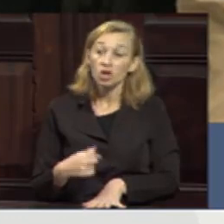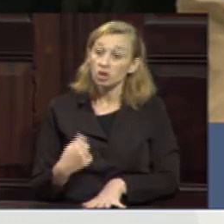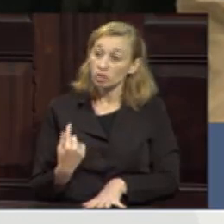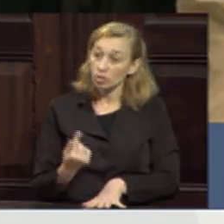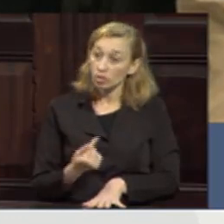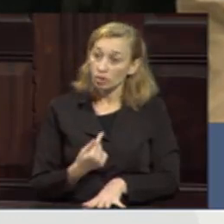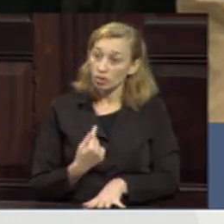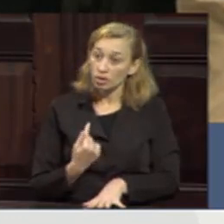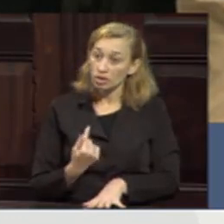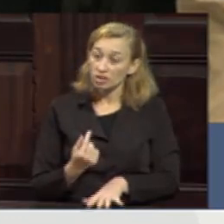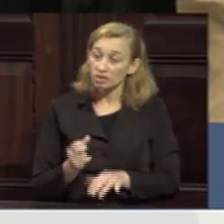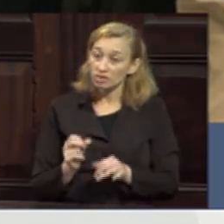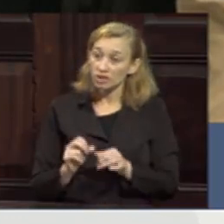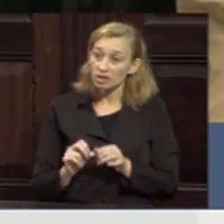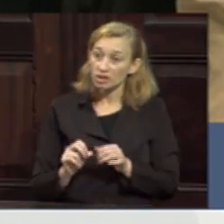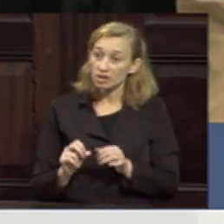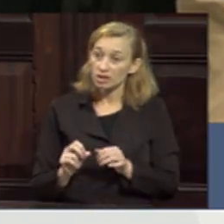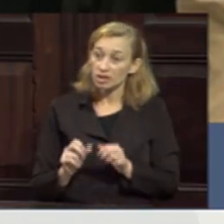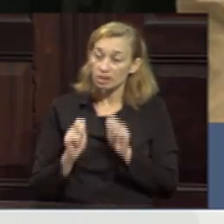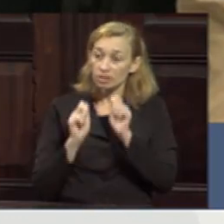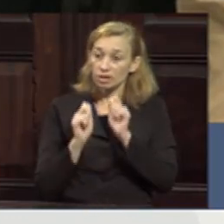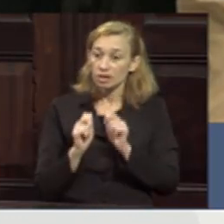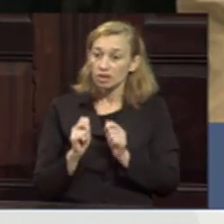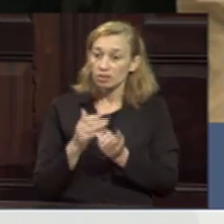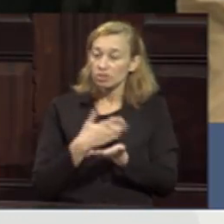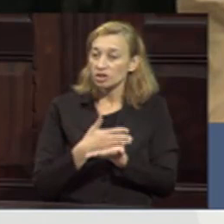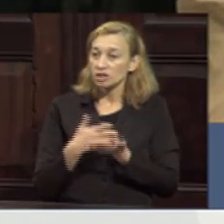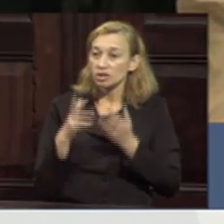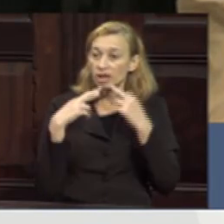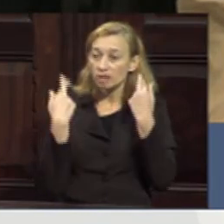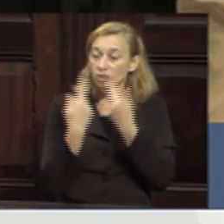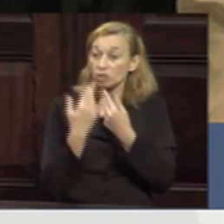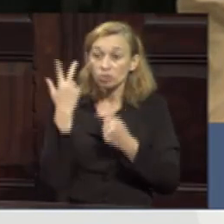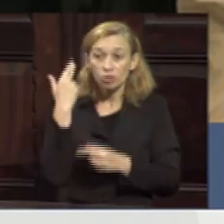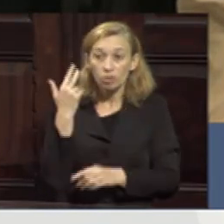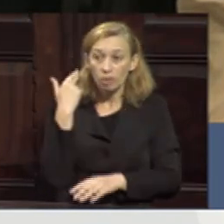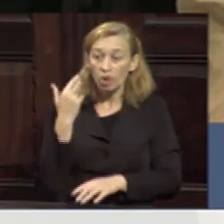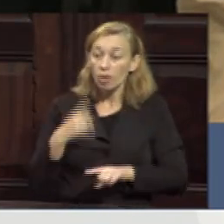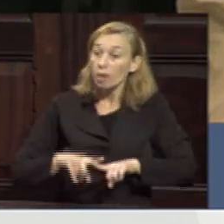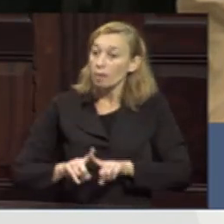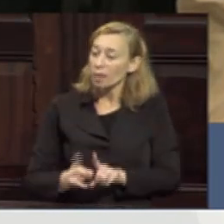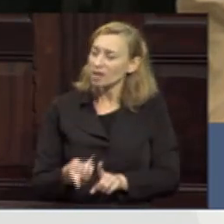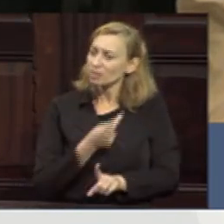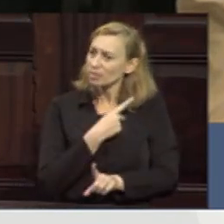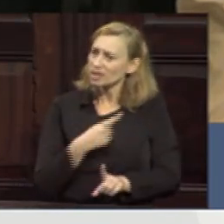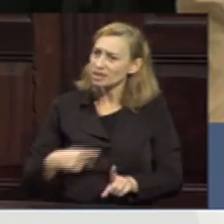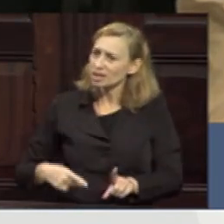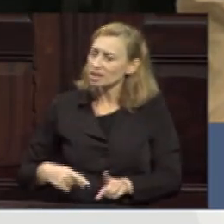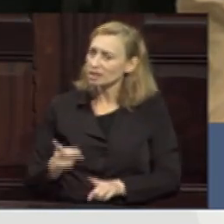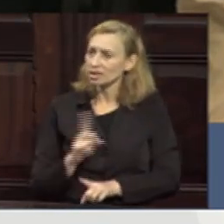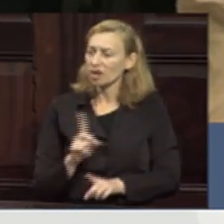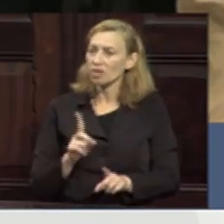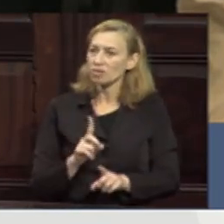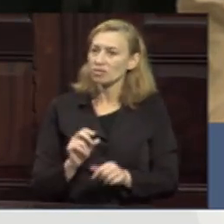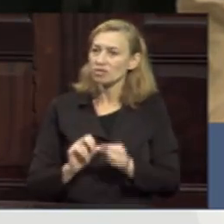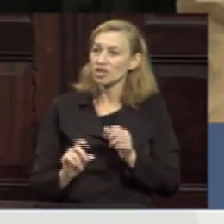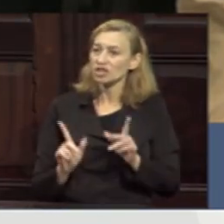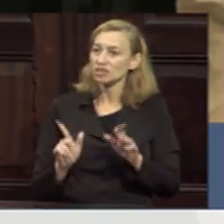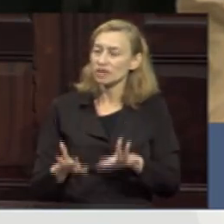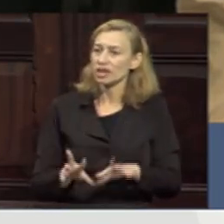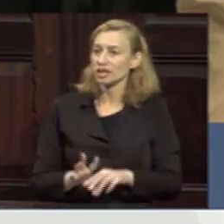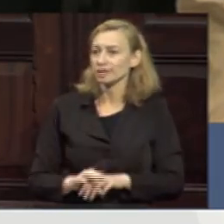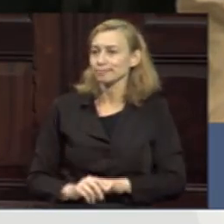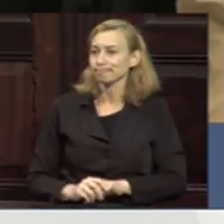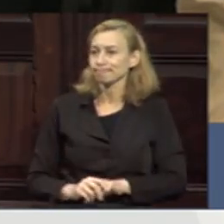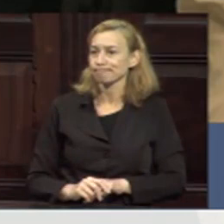de forma correta, manter a sessão, mas possibilitar que as pessoas se pronunciassem exatamente sobre o tema que comove